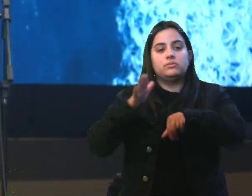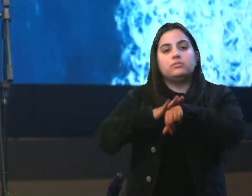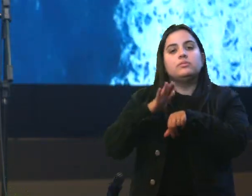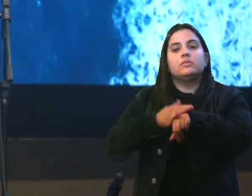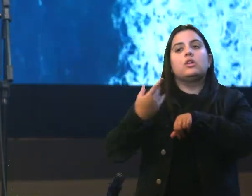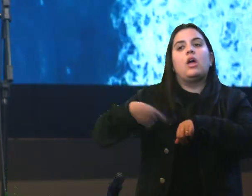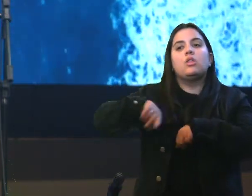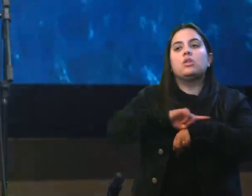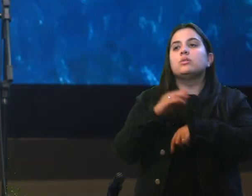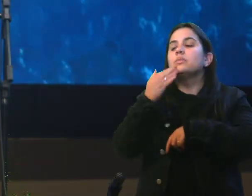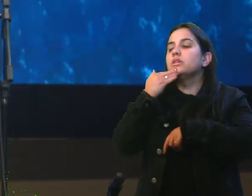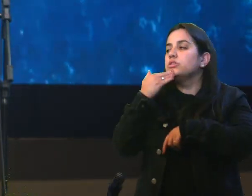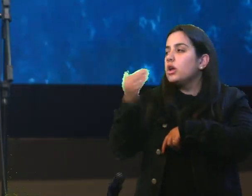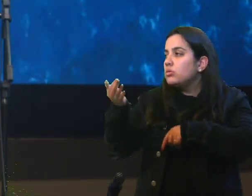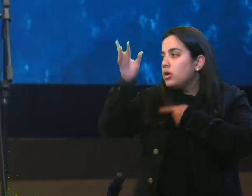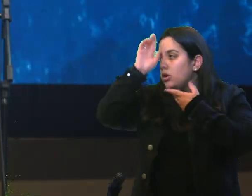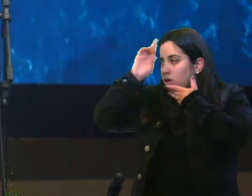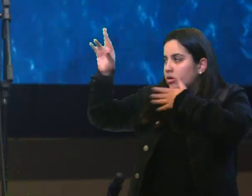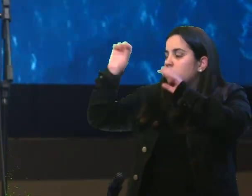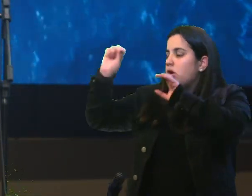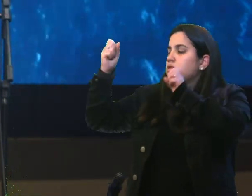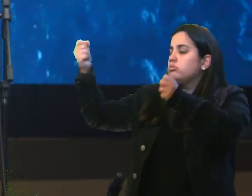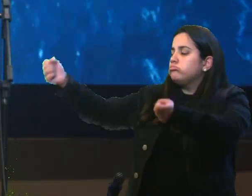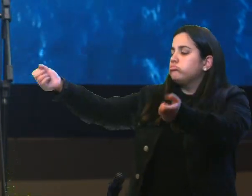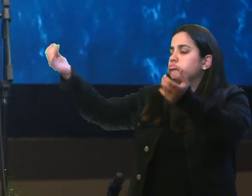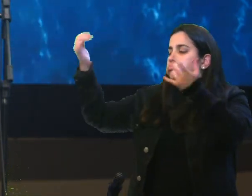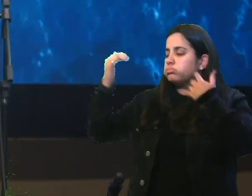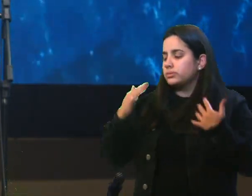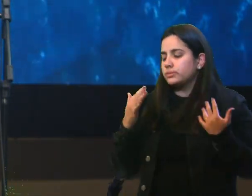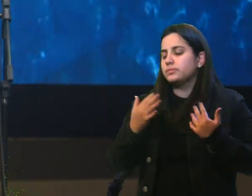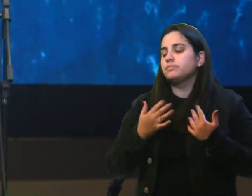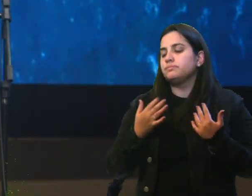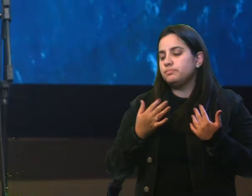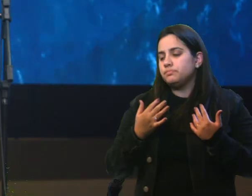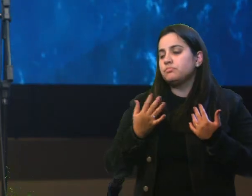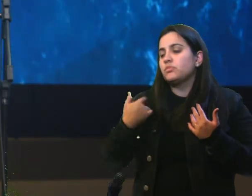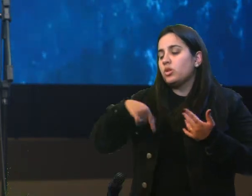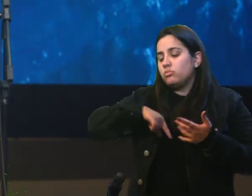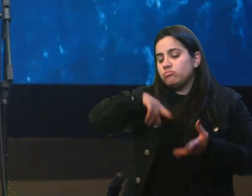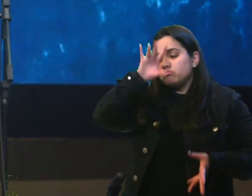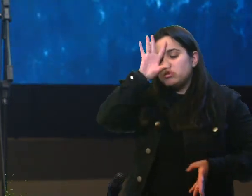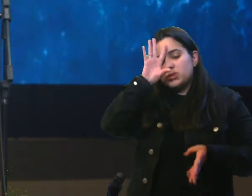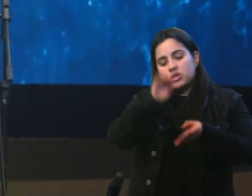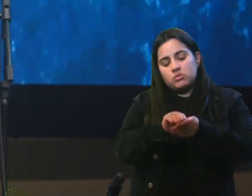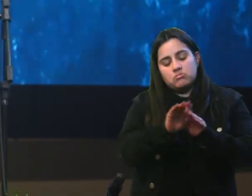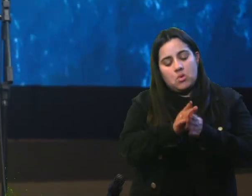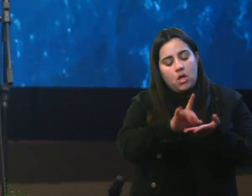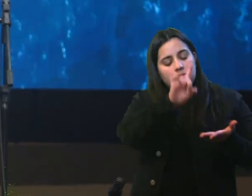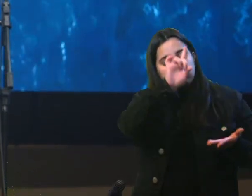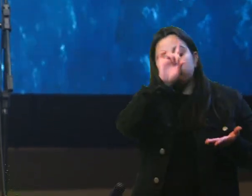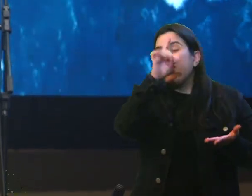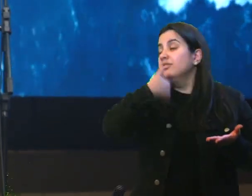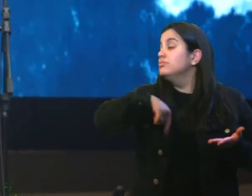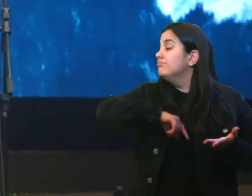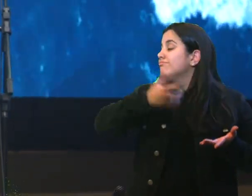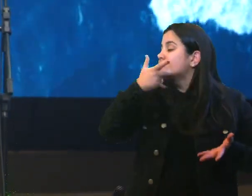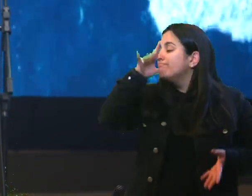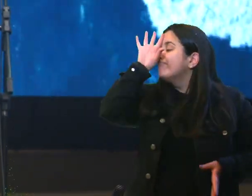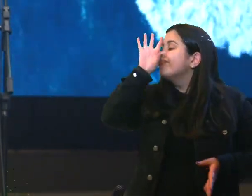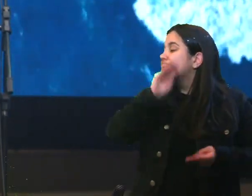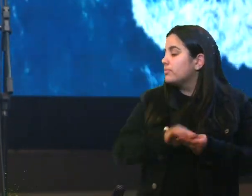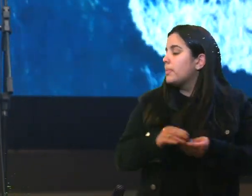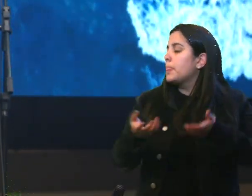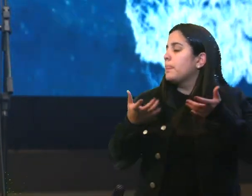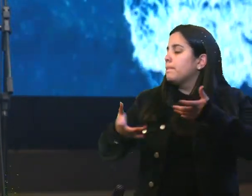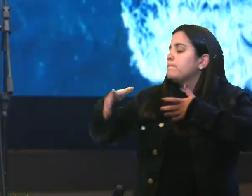pedimos que o Senhor venha aqui sobre nós. Nos dê o real entendimento da Tua palavra, Pai. Queremos